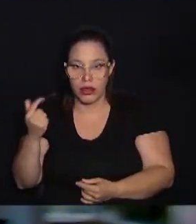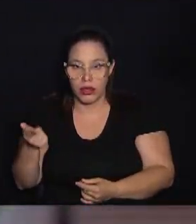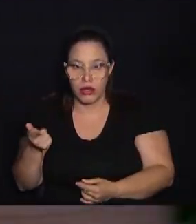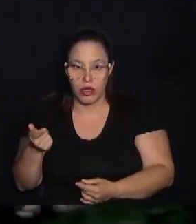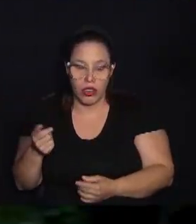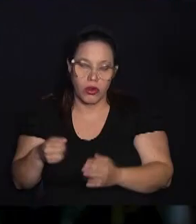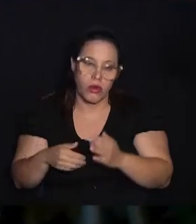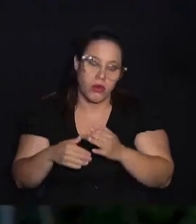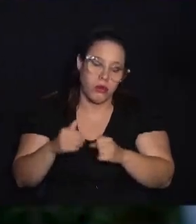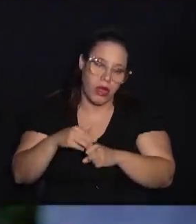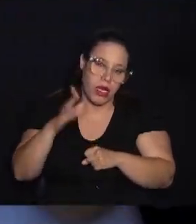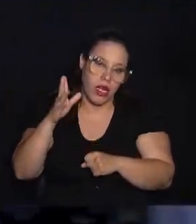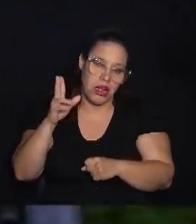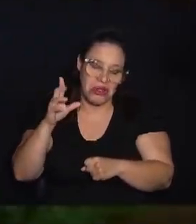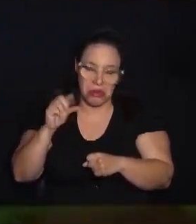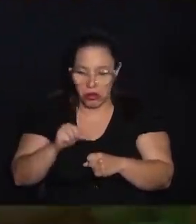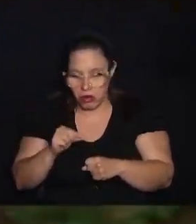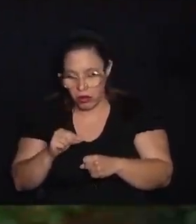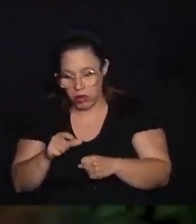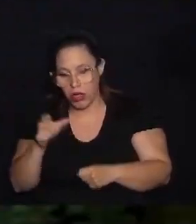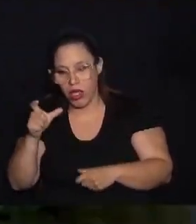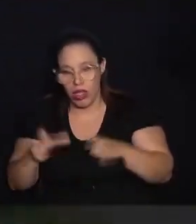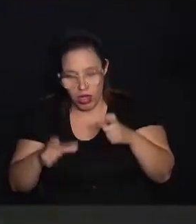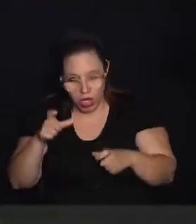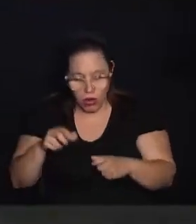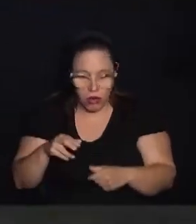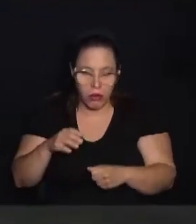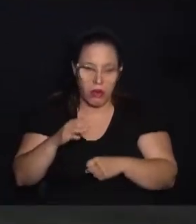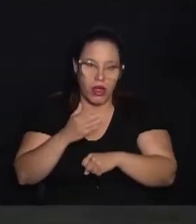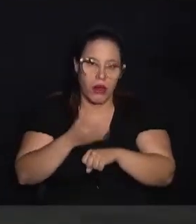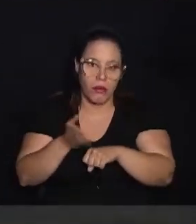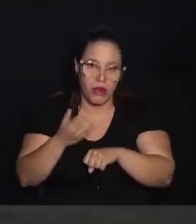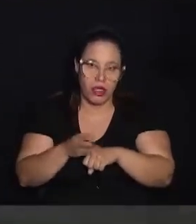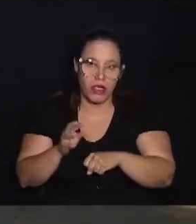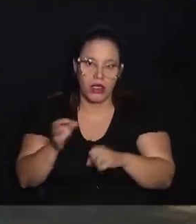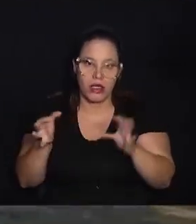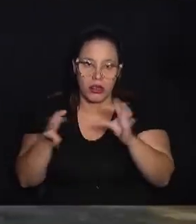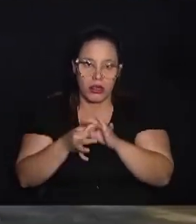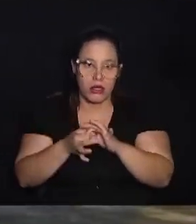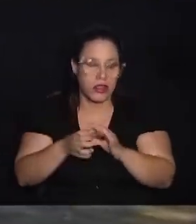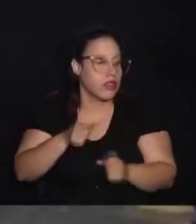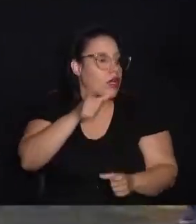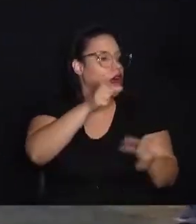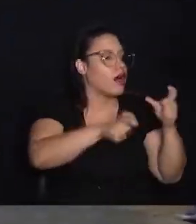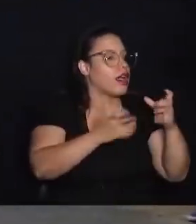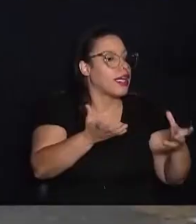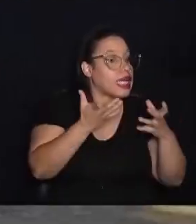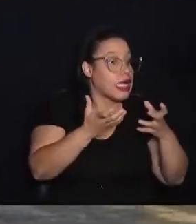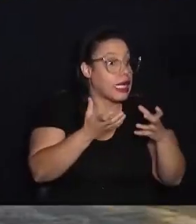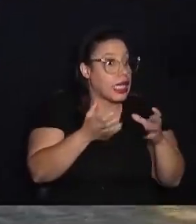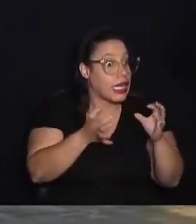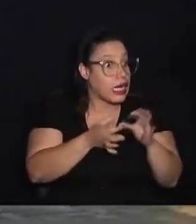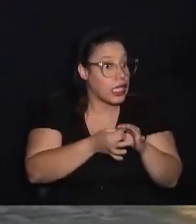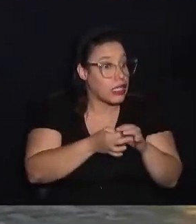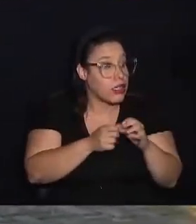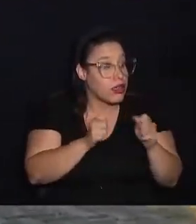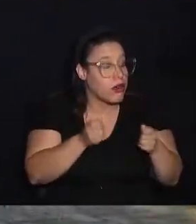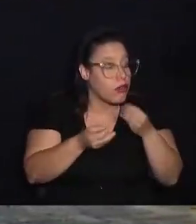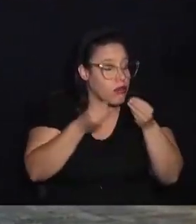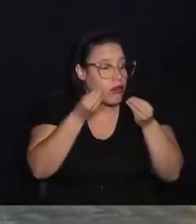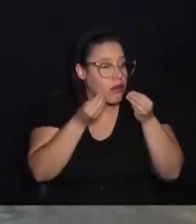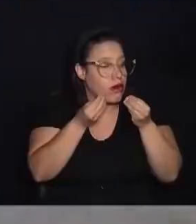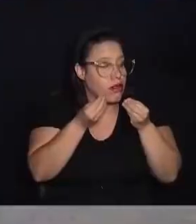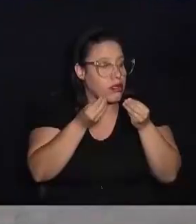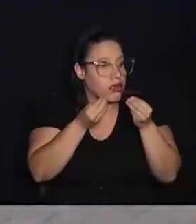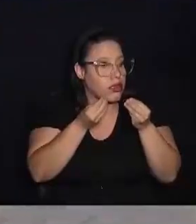alguns menos mas todos têm alguma prática integrativa e aí a pessoa de casa que quiser participar tem que fazer como